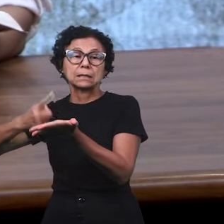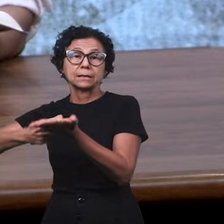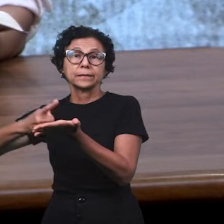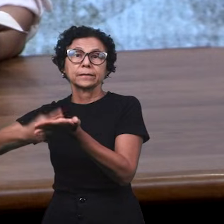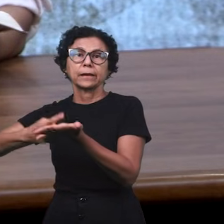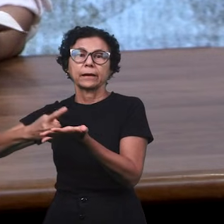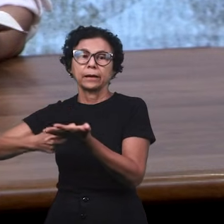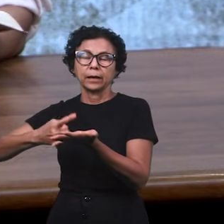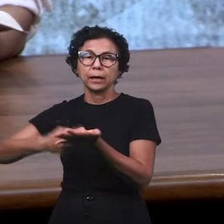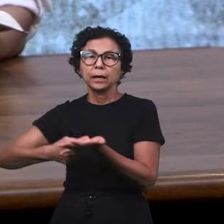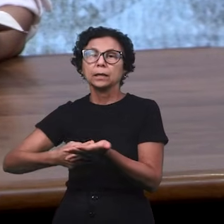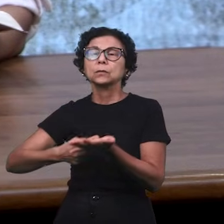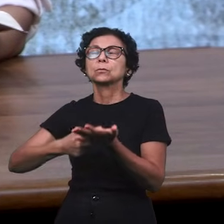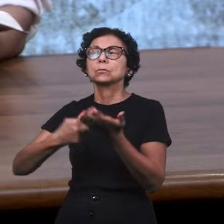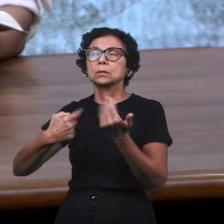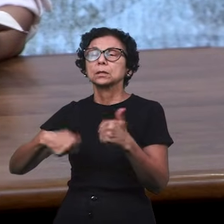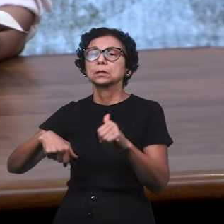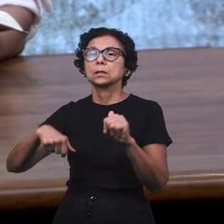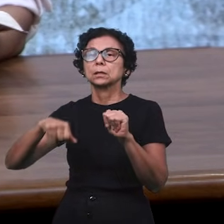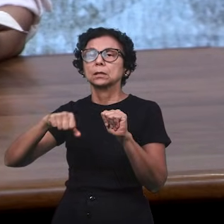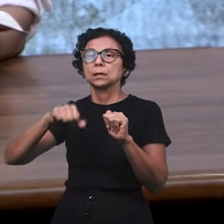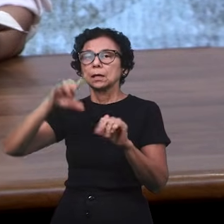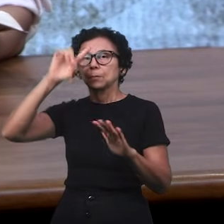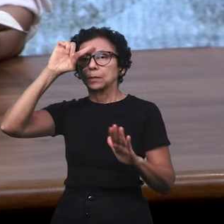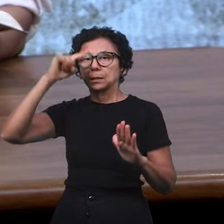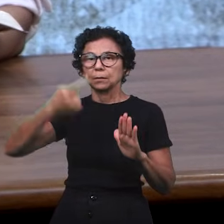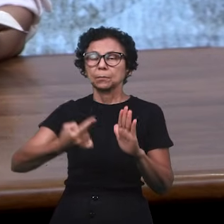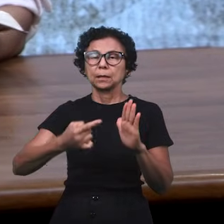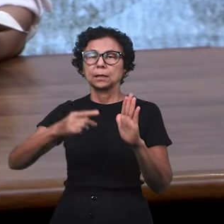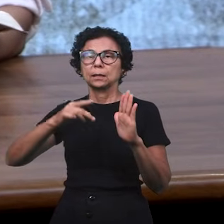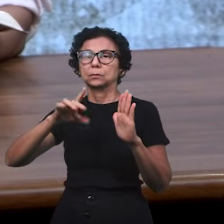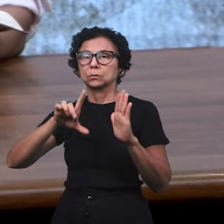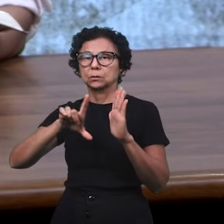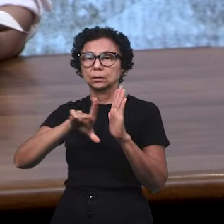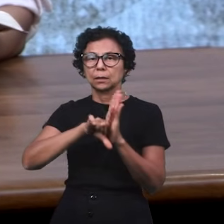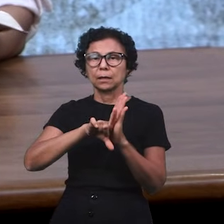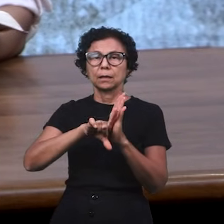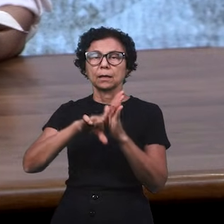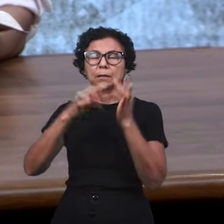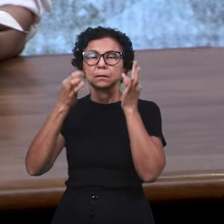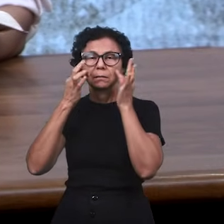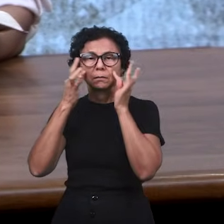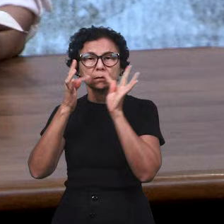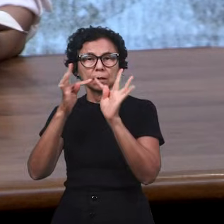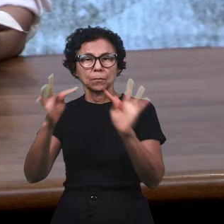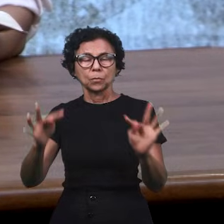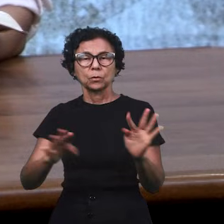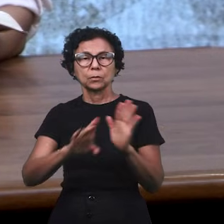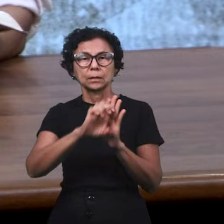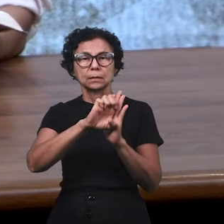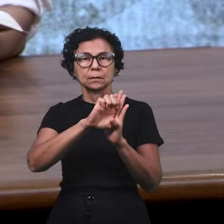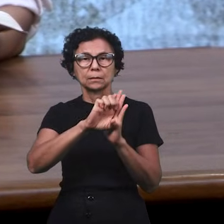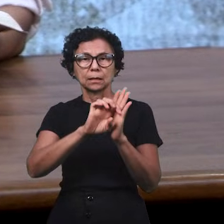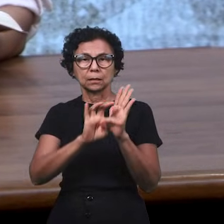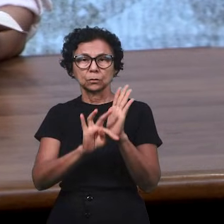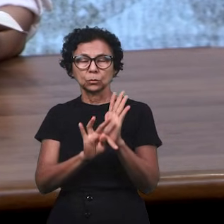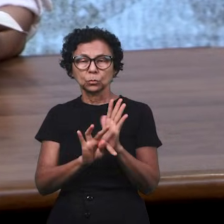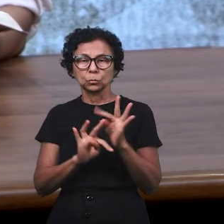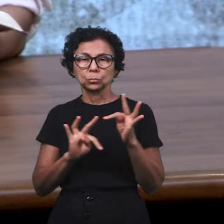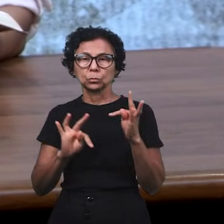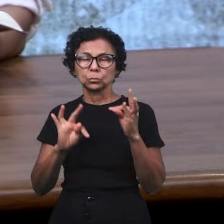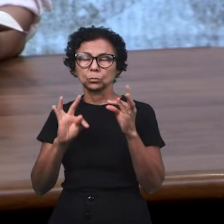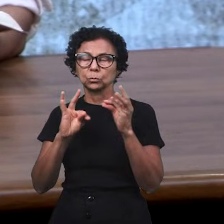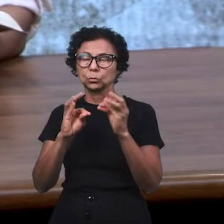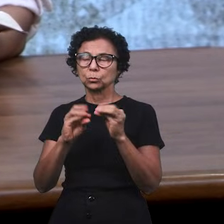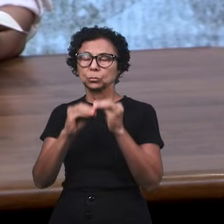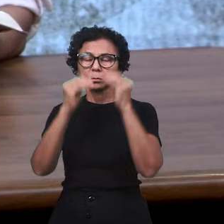guardar os seus mandamentos e os seus testemunhos e os seus estatutos com todo o seu